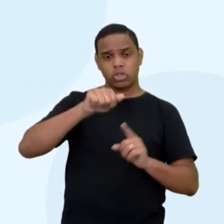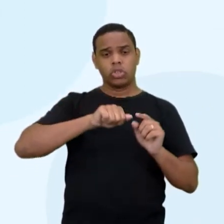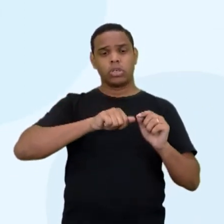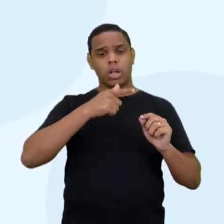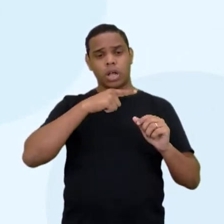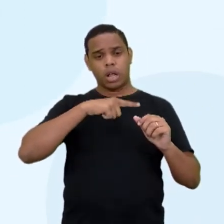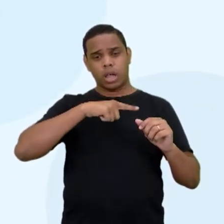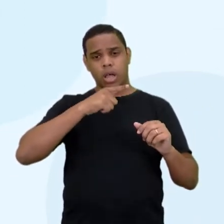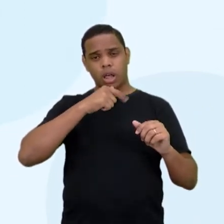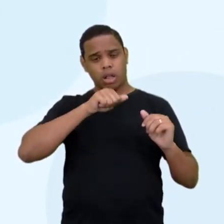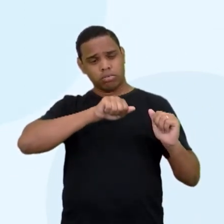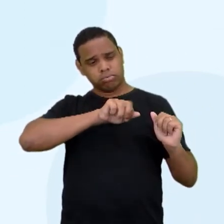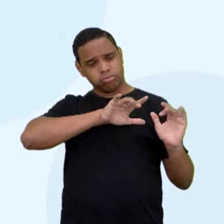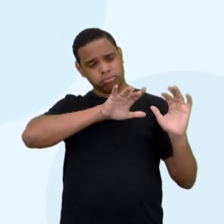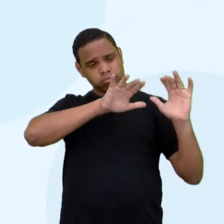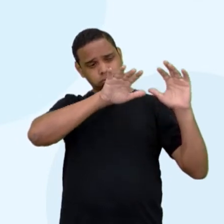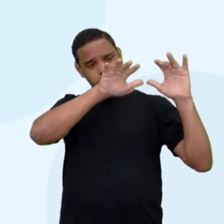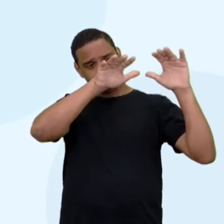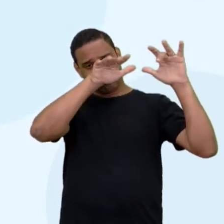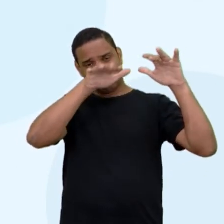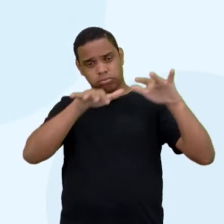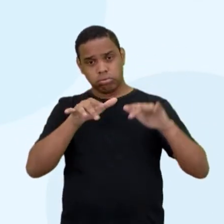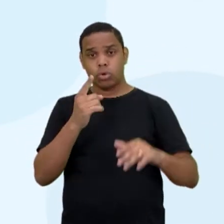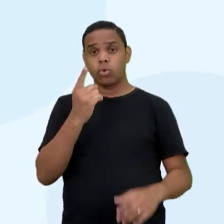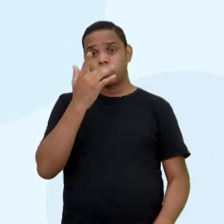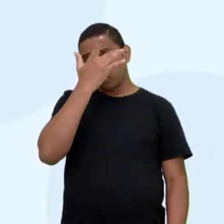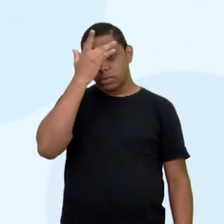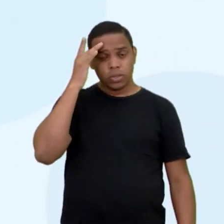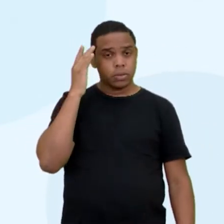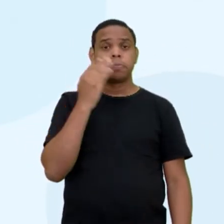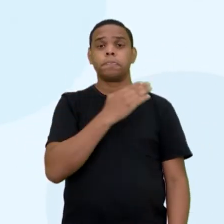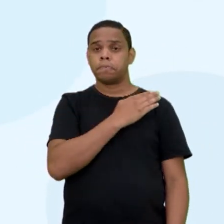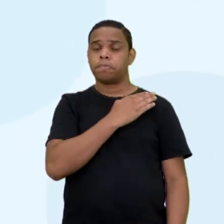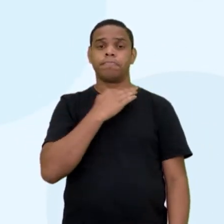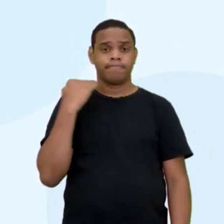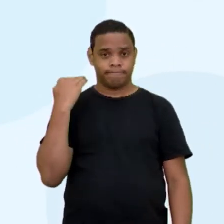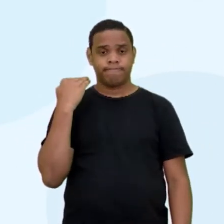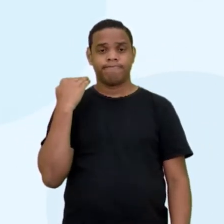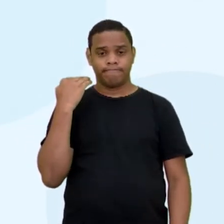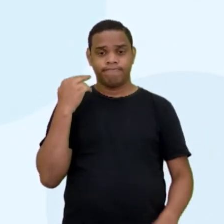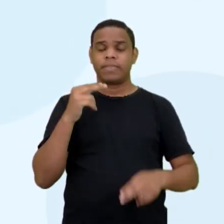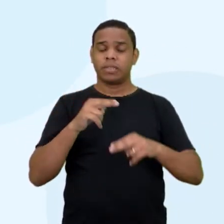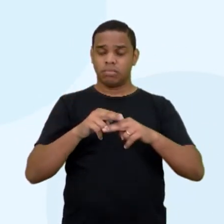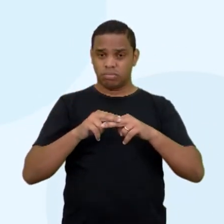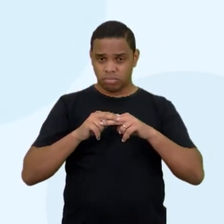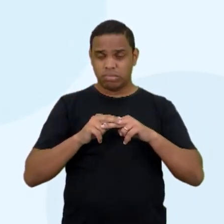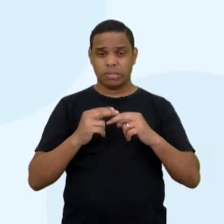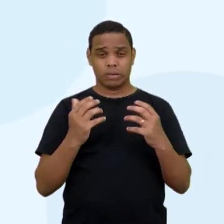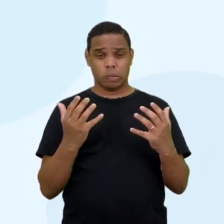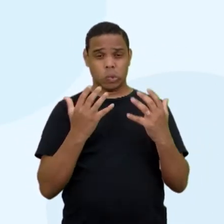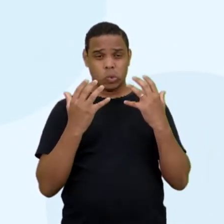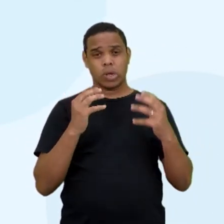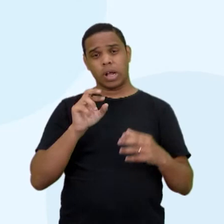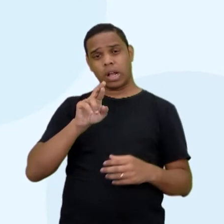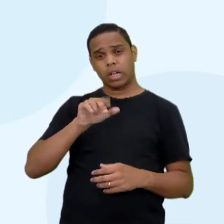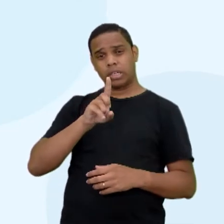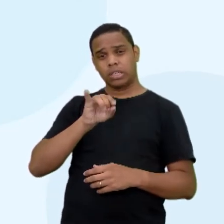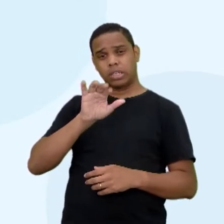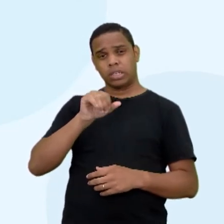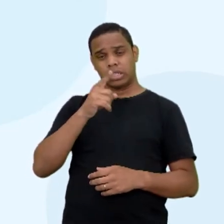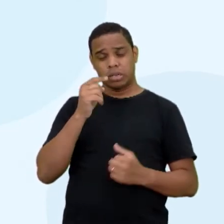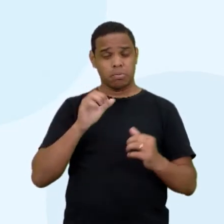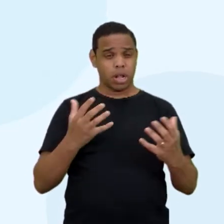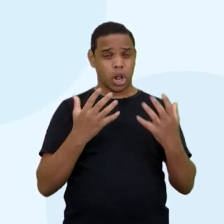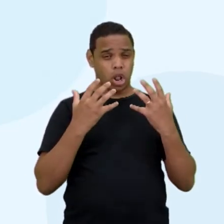na realidade, uma pessoa acabou morrendo, né? Atribuída à exposição excessiva de radiação, morreu de